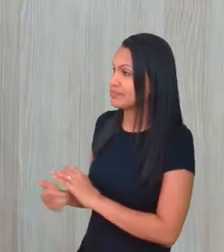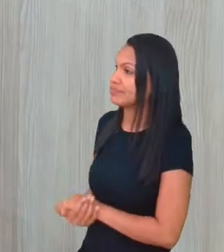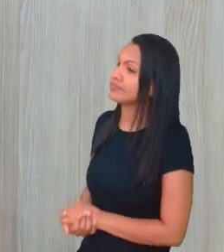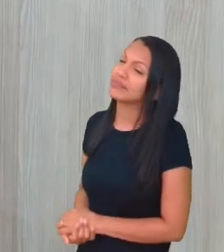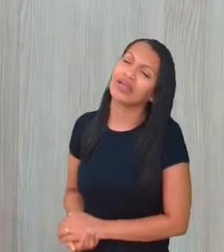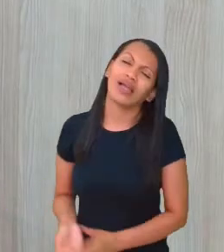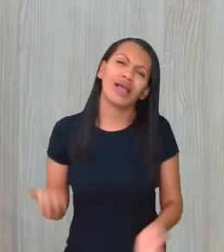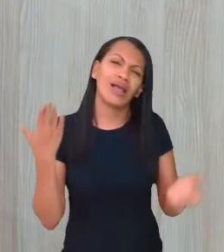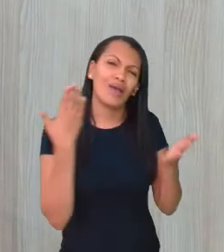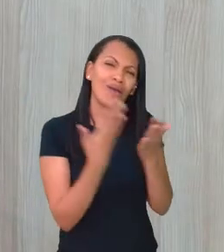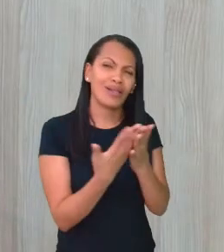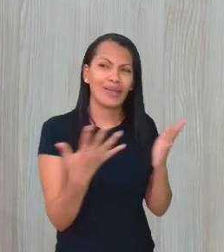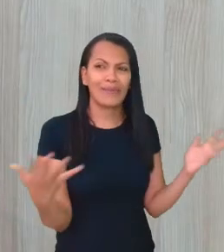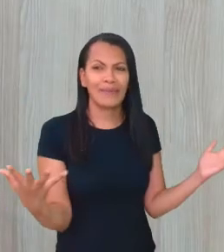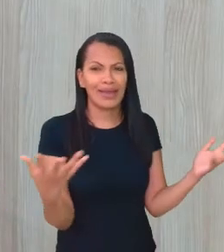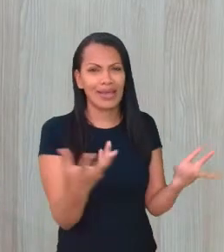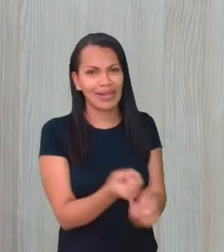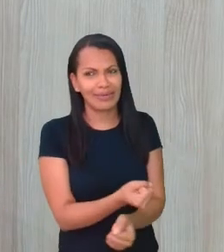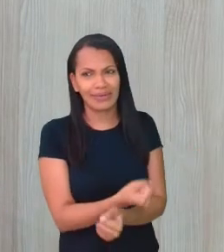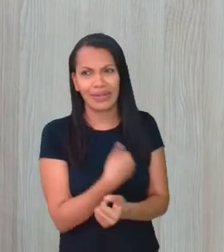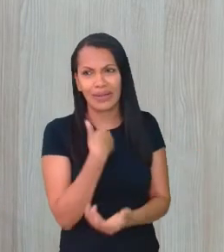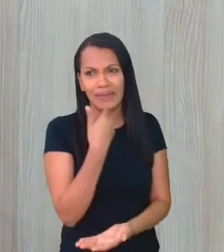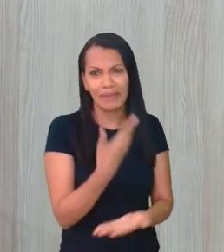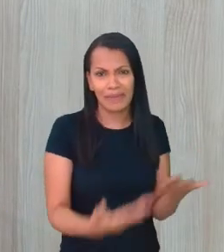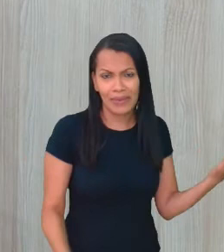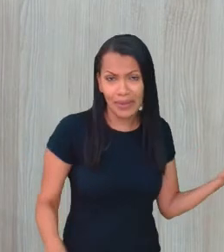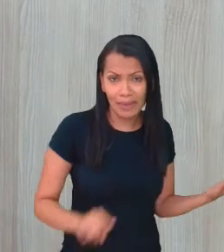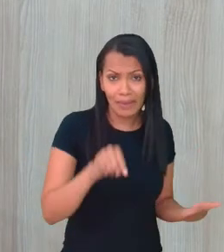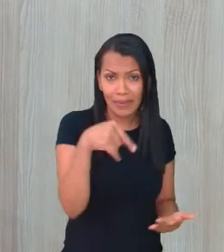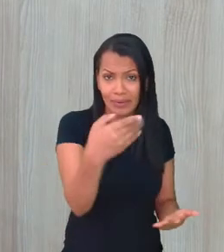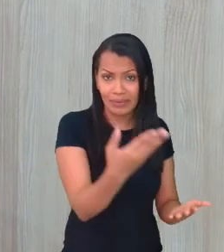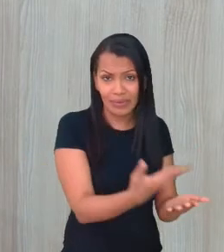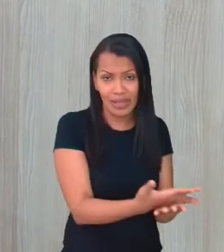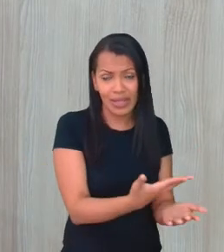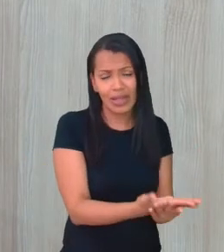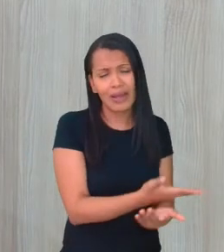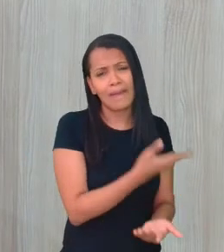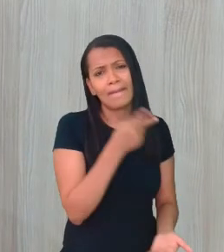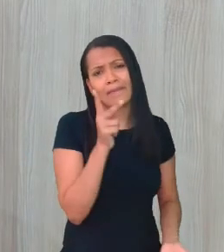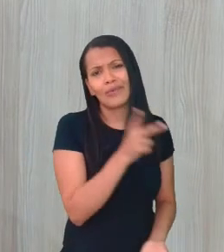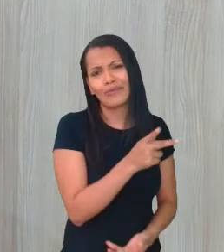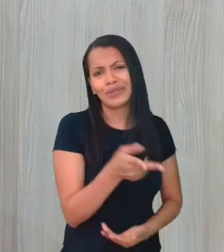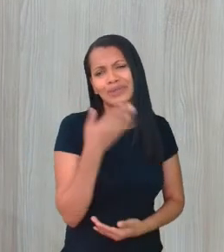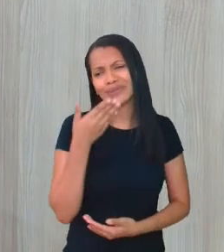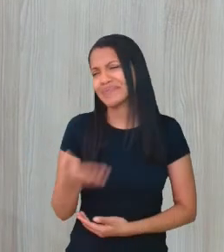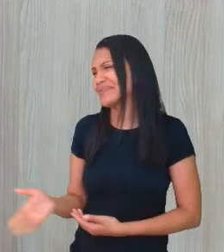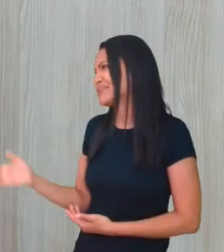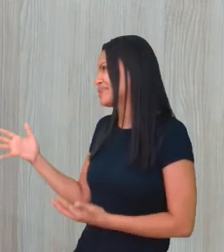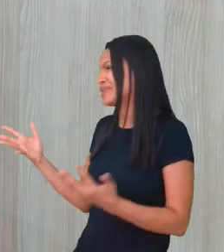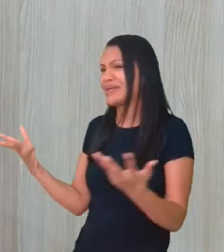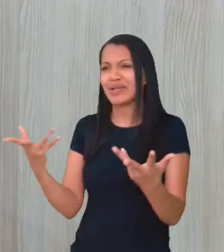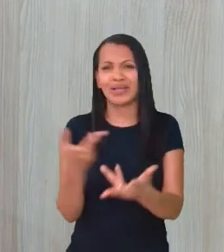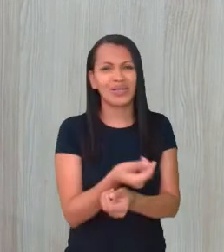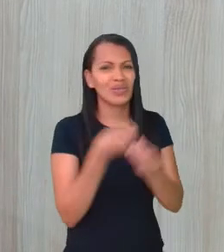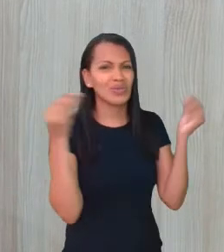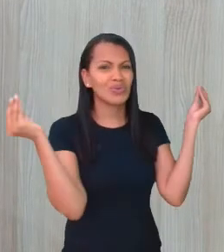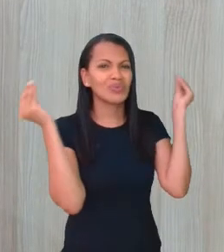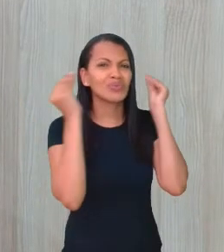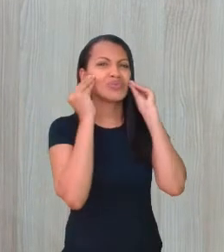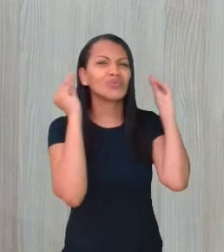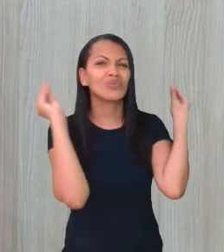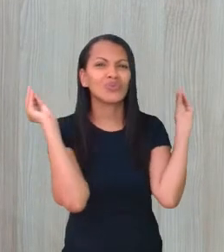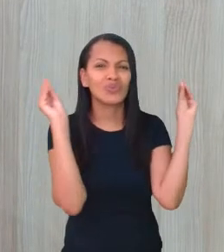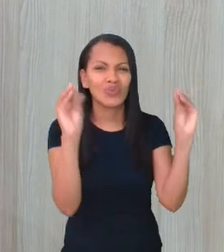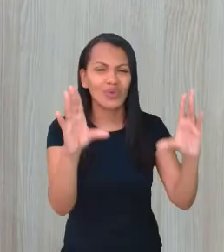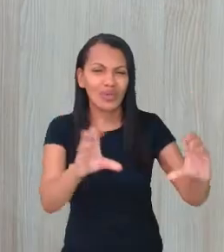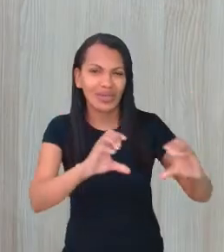Aula maravilhosa, pessoal. Não perca a próxima, tá? Com essa professora maravilhosa. Um beijão no coração de vocês